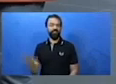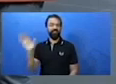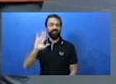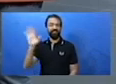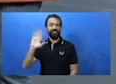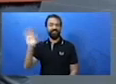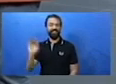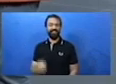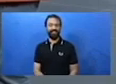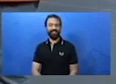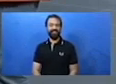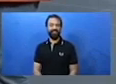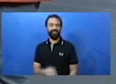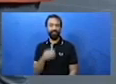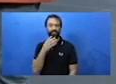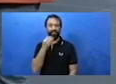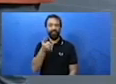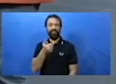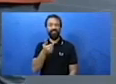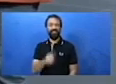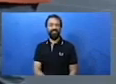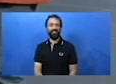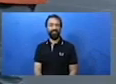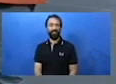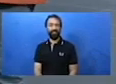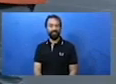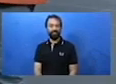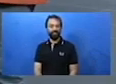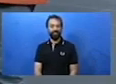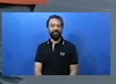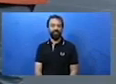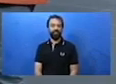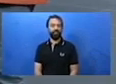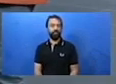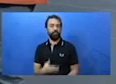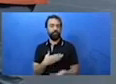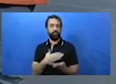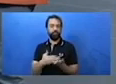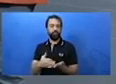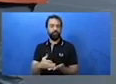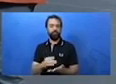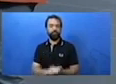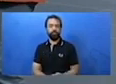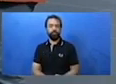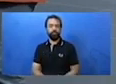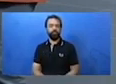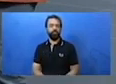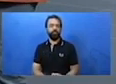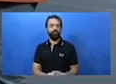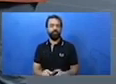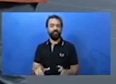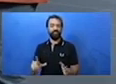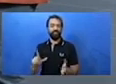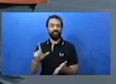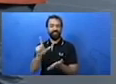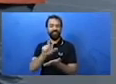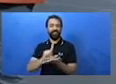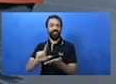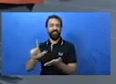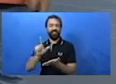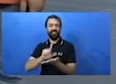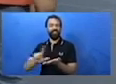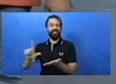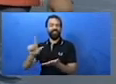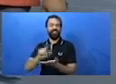Olá, quarto ano, tudo bem com vocês? Então hoje nós vamos aqui para a unidade 12, a literatura de cordel,